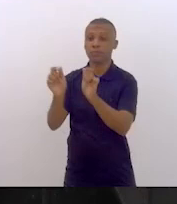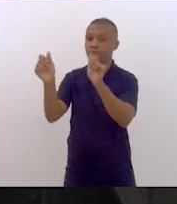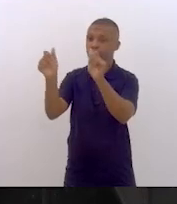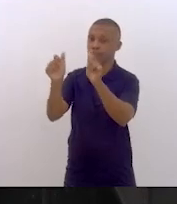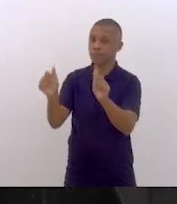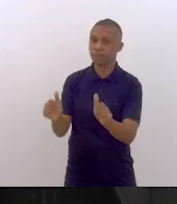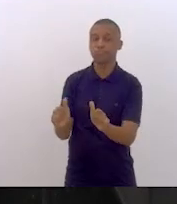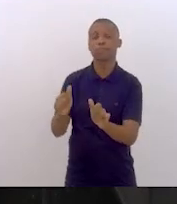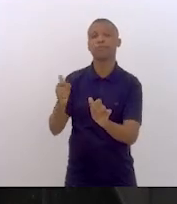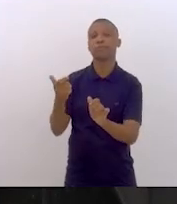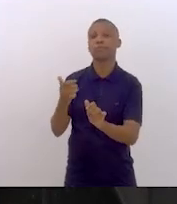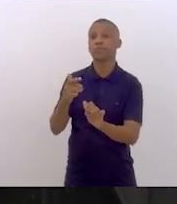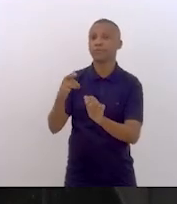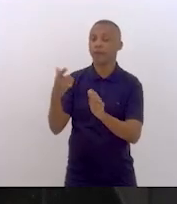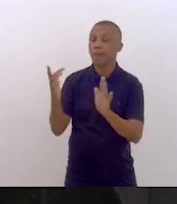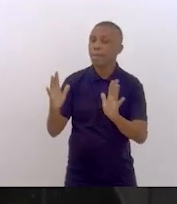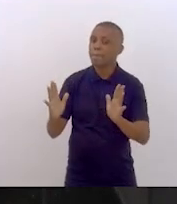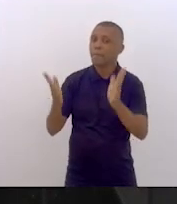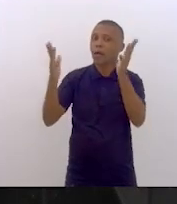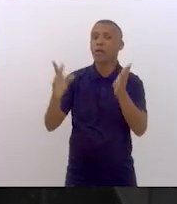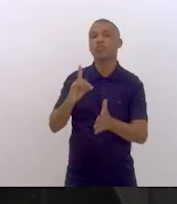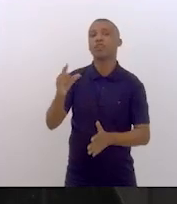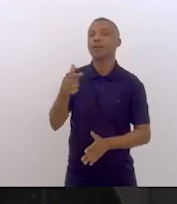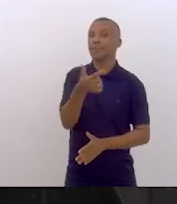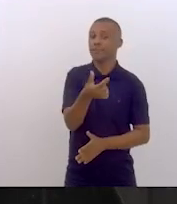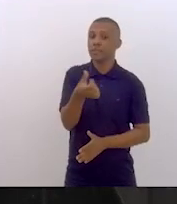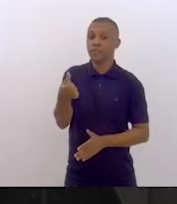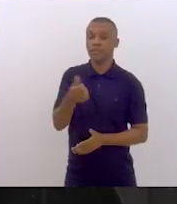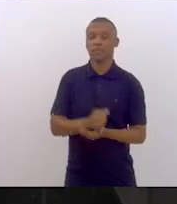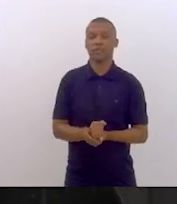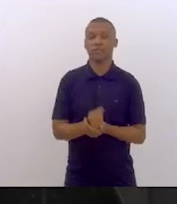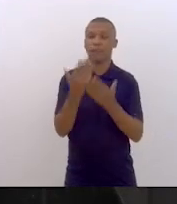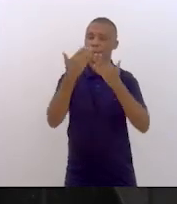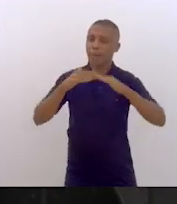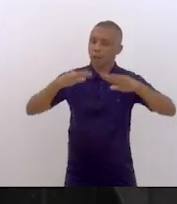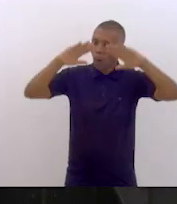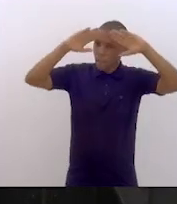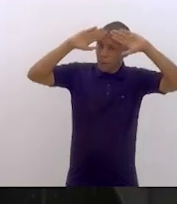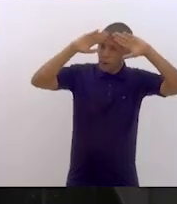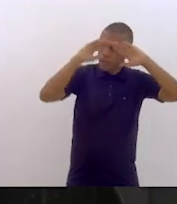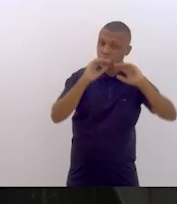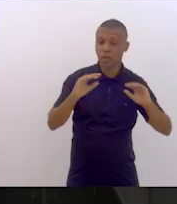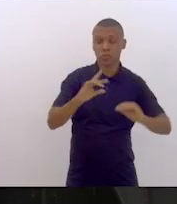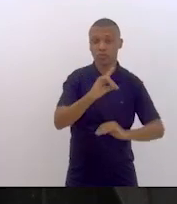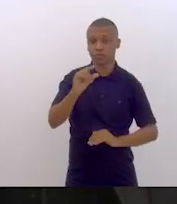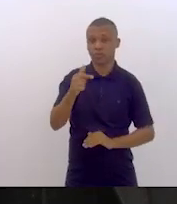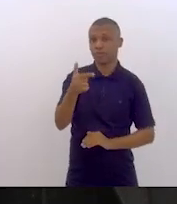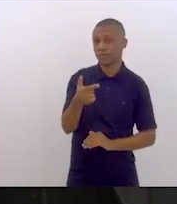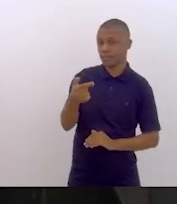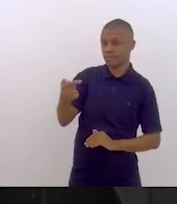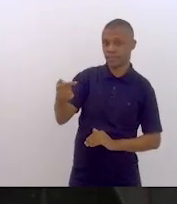acelera dia 26 e pela umbanda no dia 27